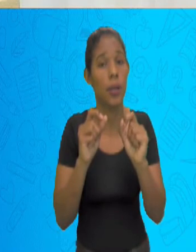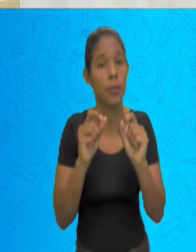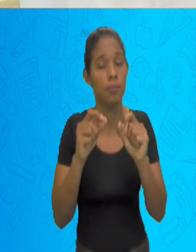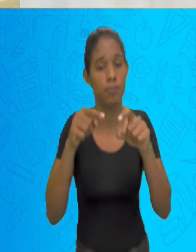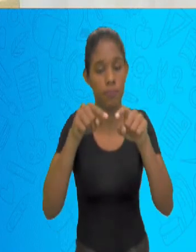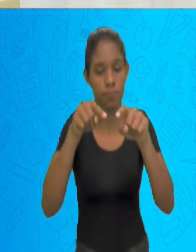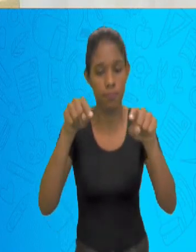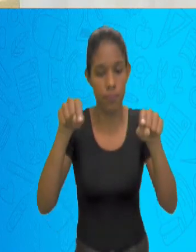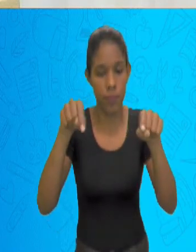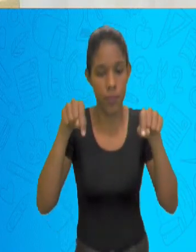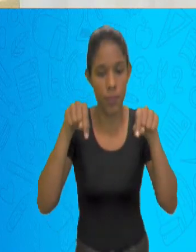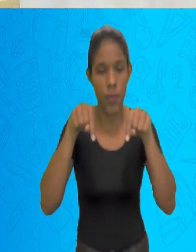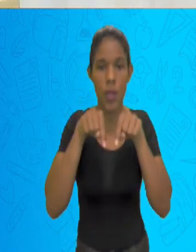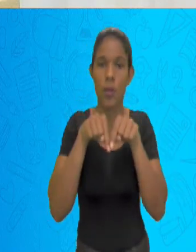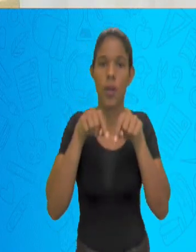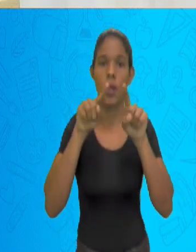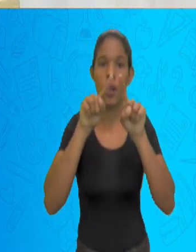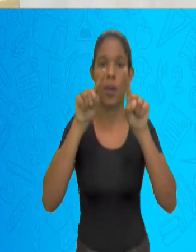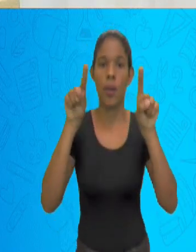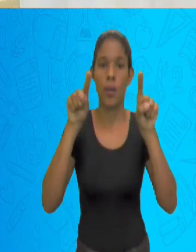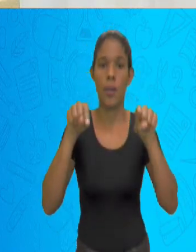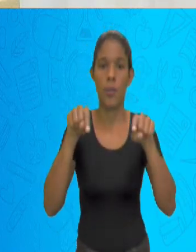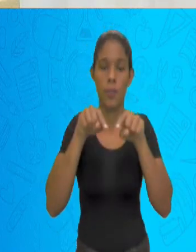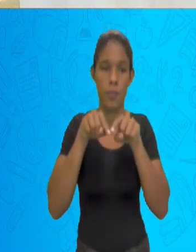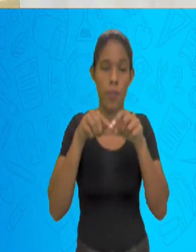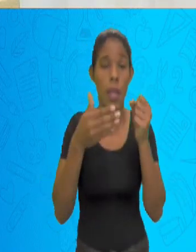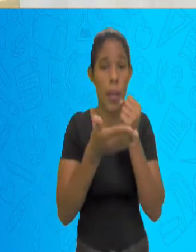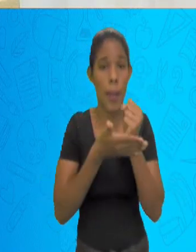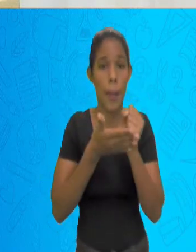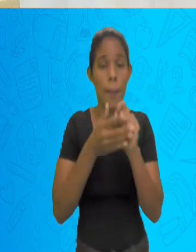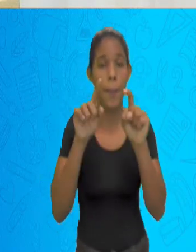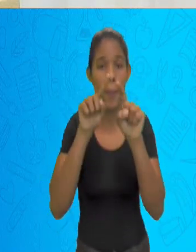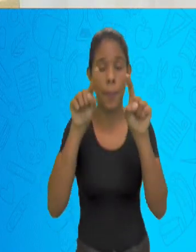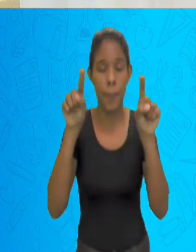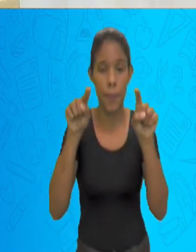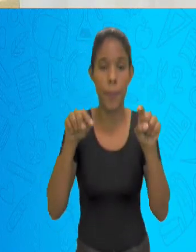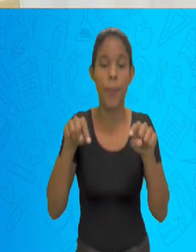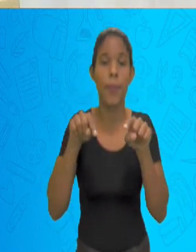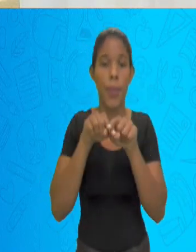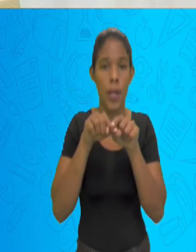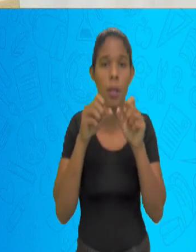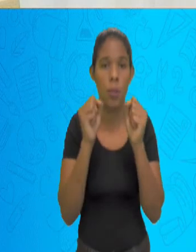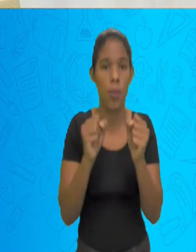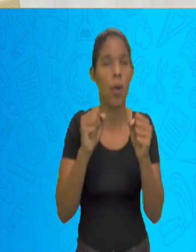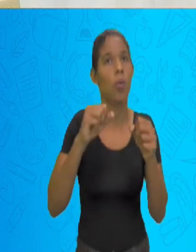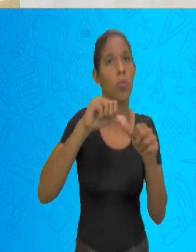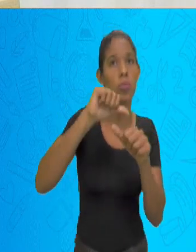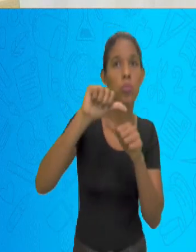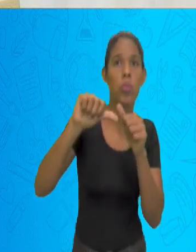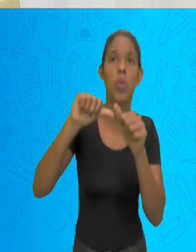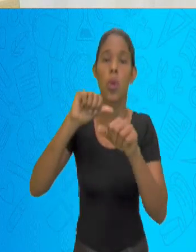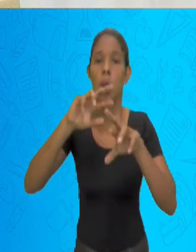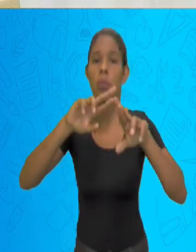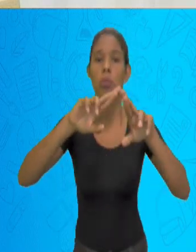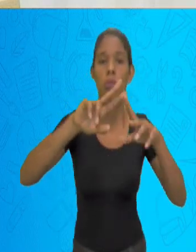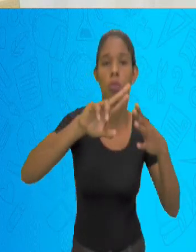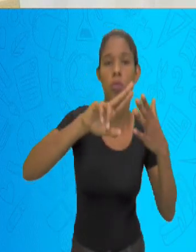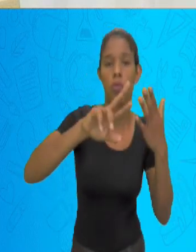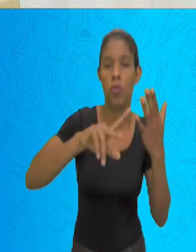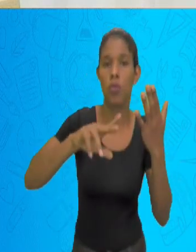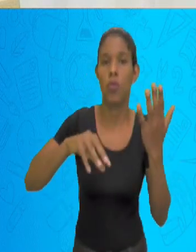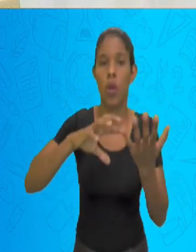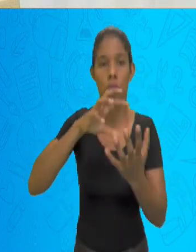as suas faces são triangulares, mas a sua base pode variar de forma, ok?